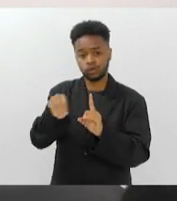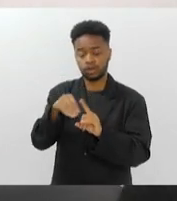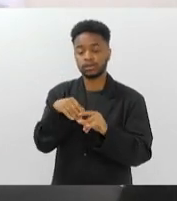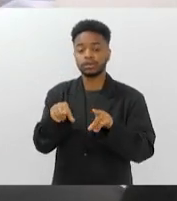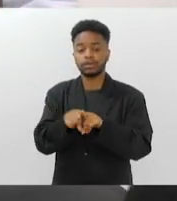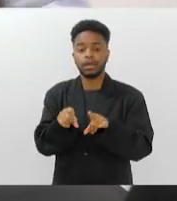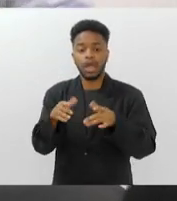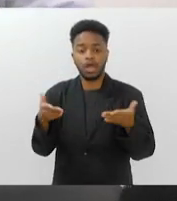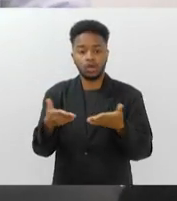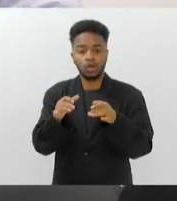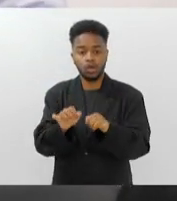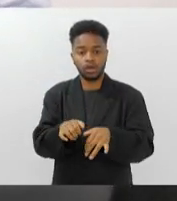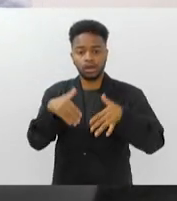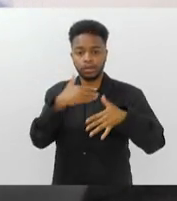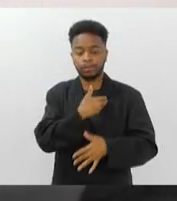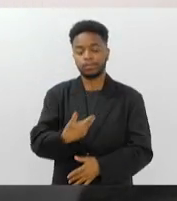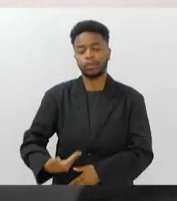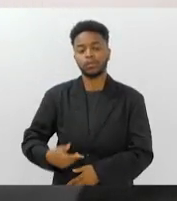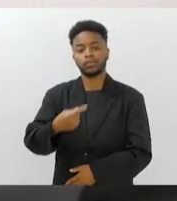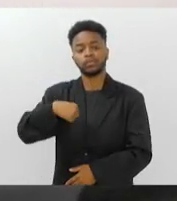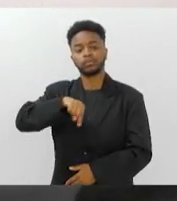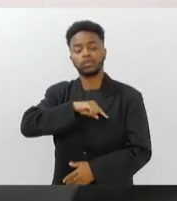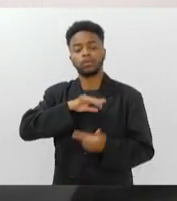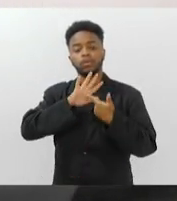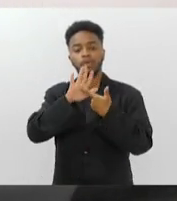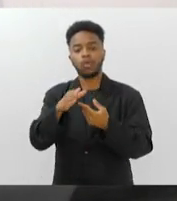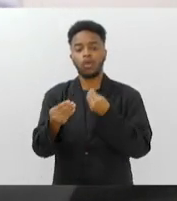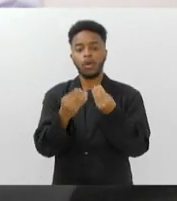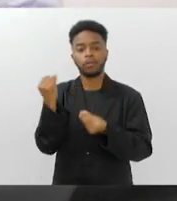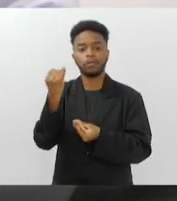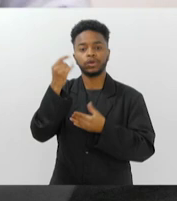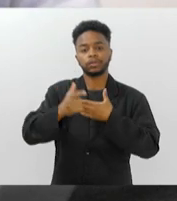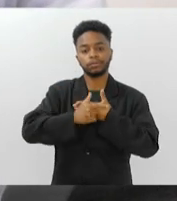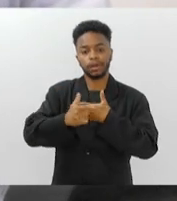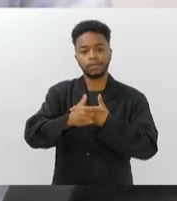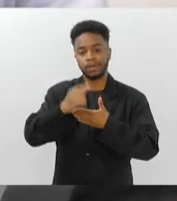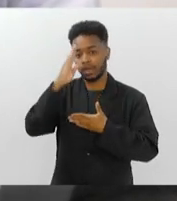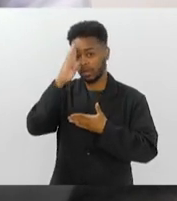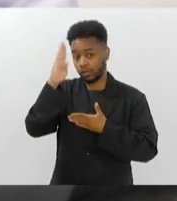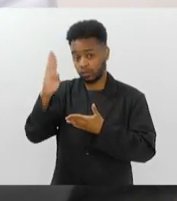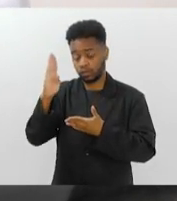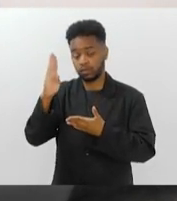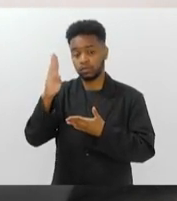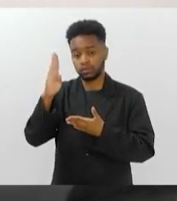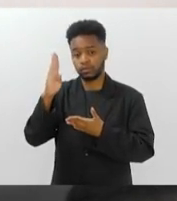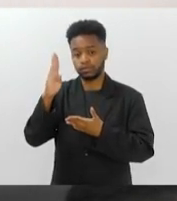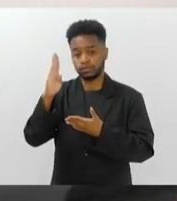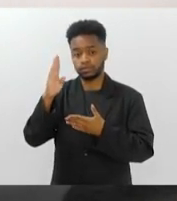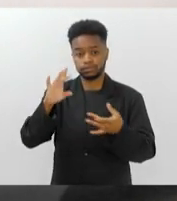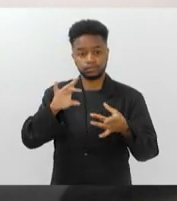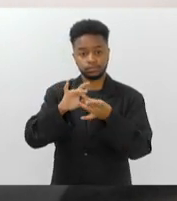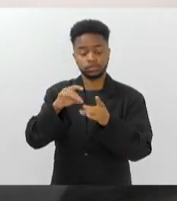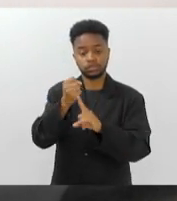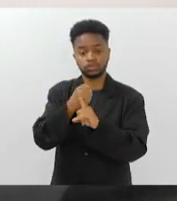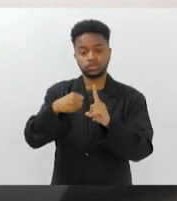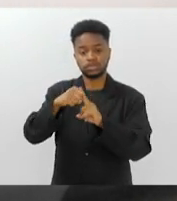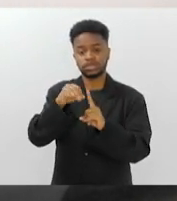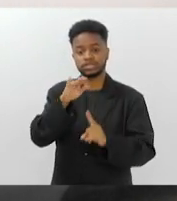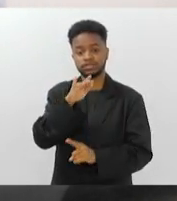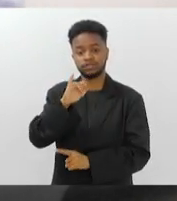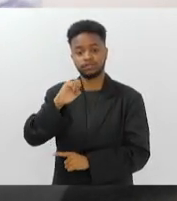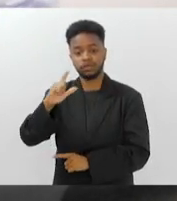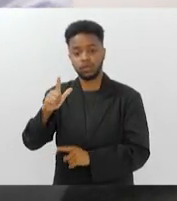audiência pública destacamos o papel essencial que a sociedade civil tem